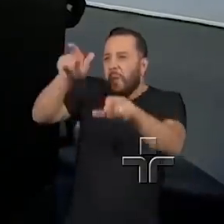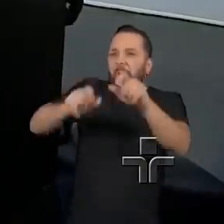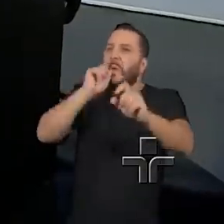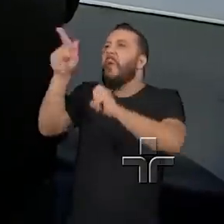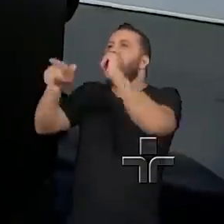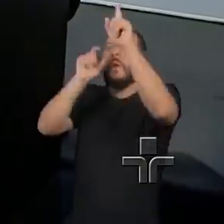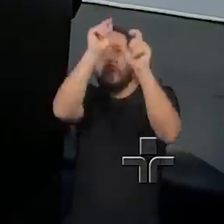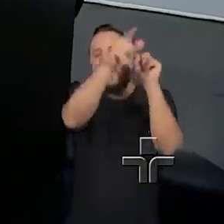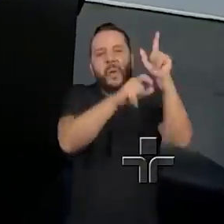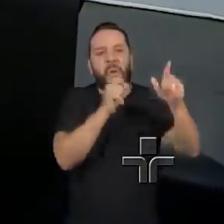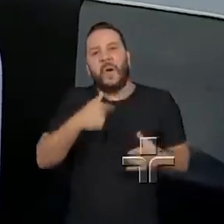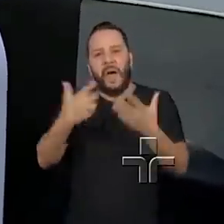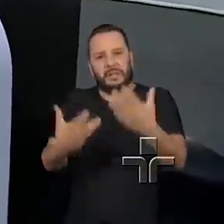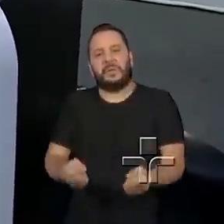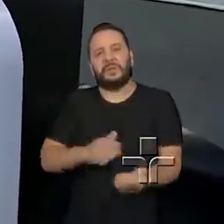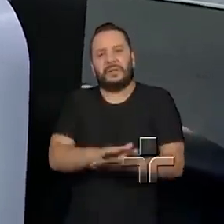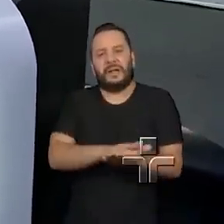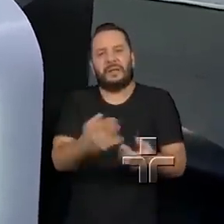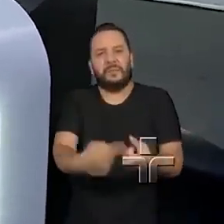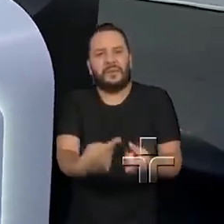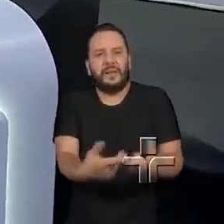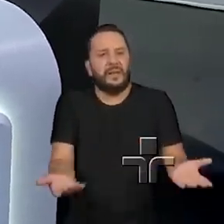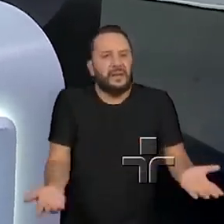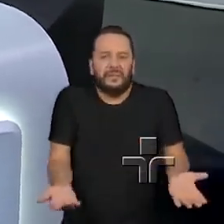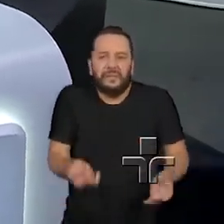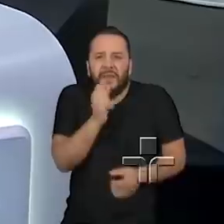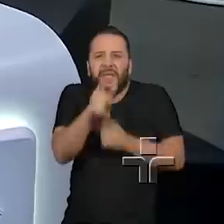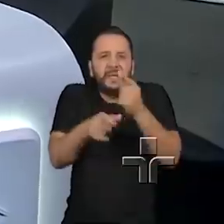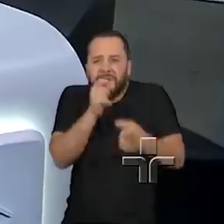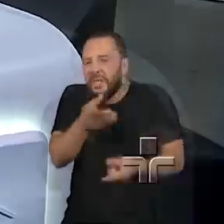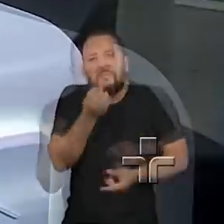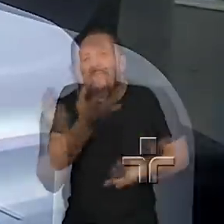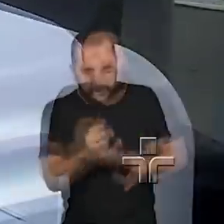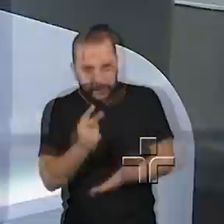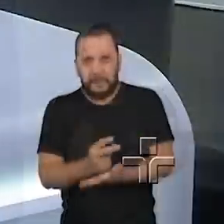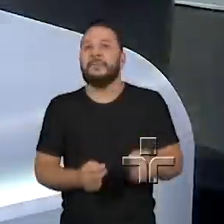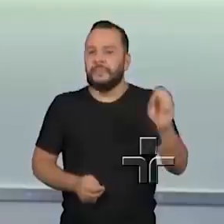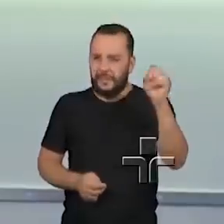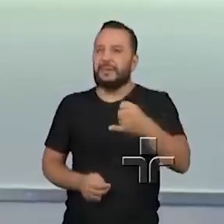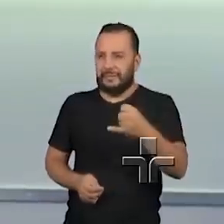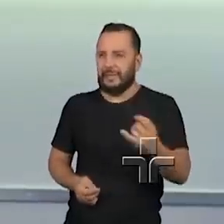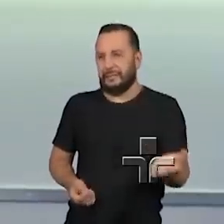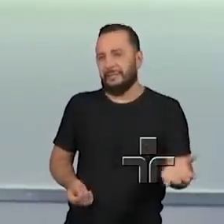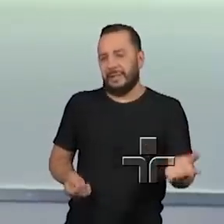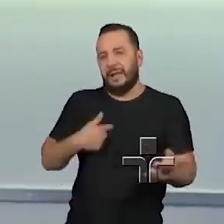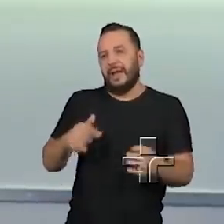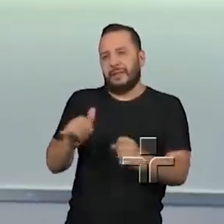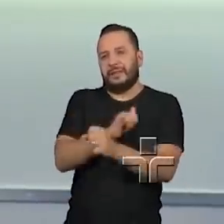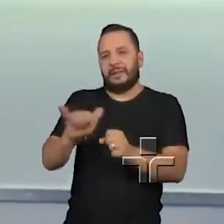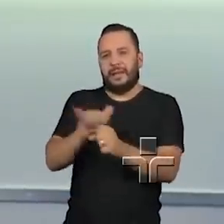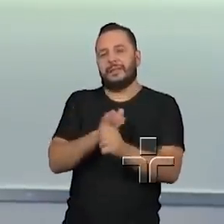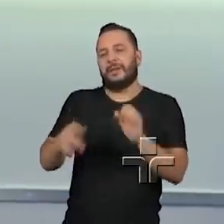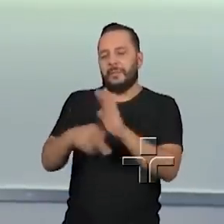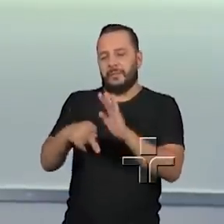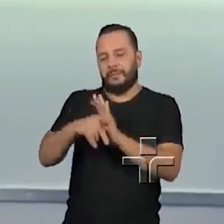Estado momento, que não aderiram àquele momento? Dessa. Quer dizer, qual é o tipo de benefício que esse tipo de enfrentamento traz? Para mim, claramente, uma estratégia do presidente para